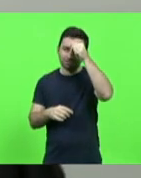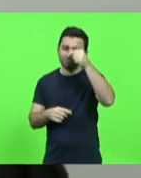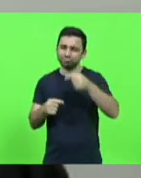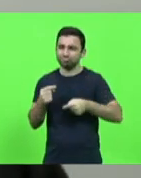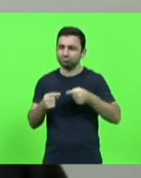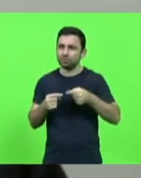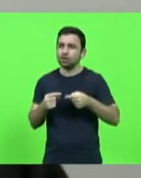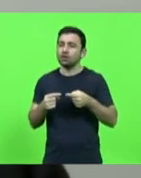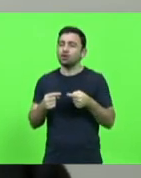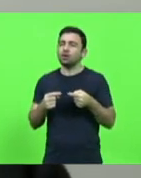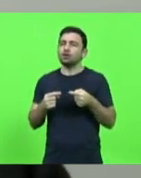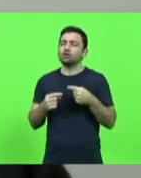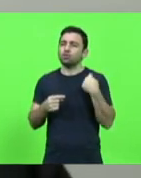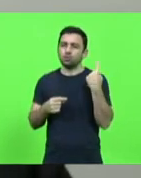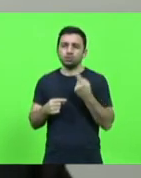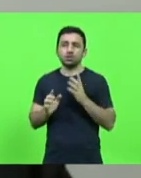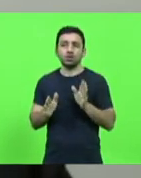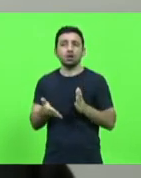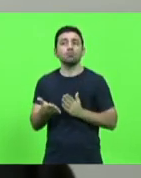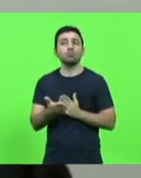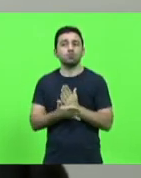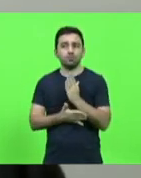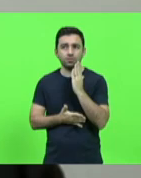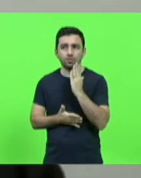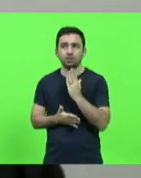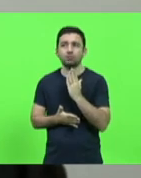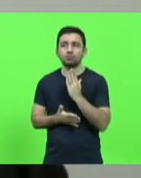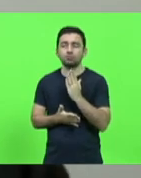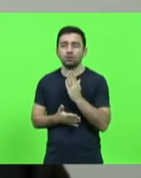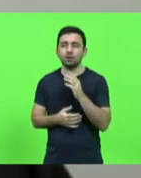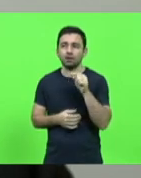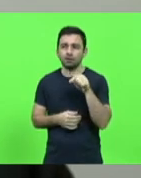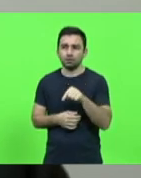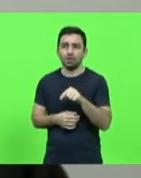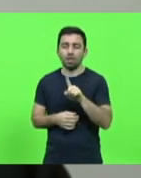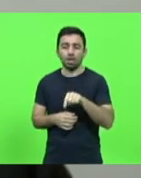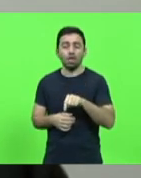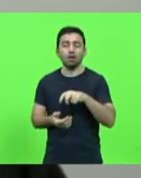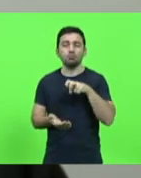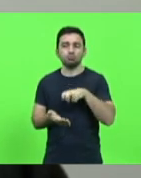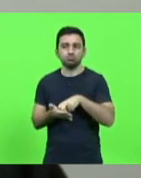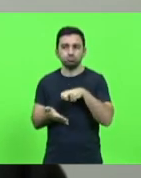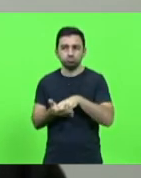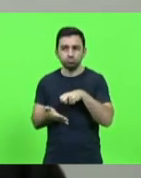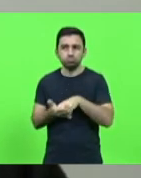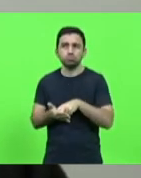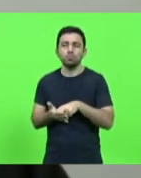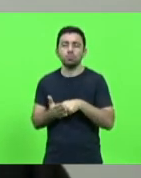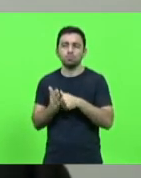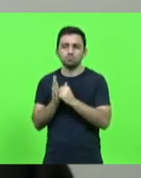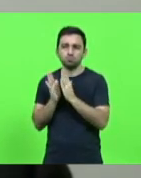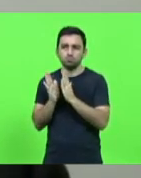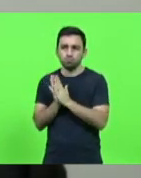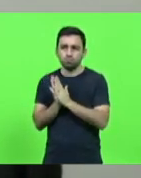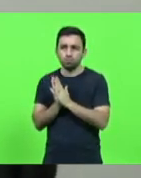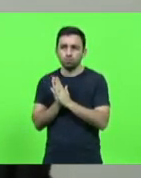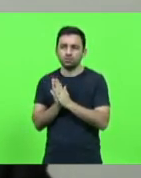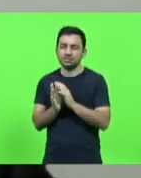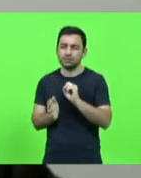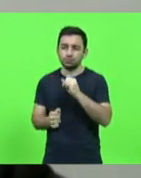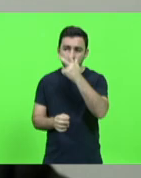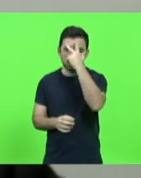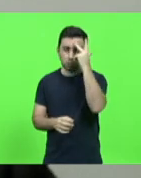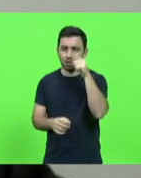na Assembleia uma penalidade pecuniária de multa para quem pratica a rinha de galo e, de